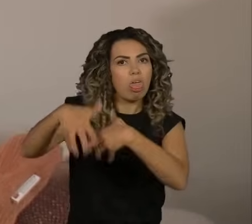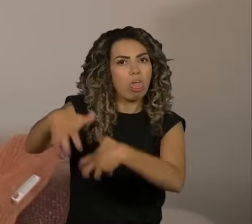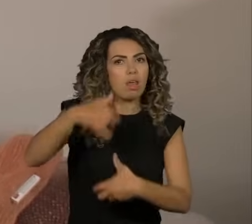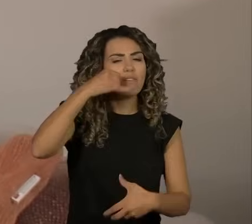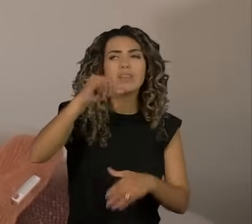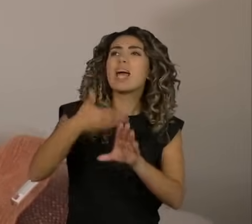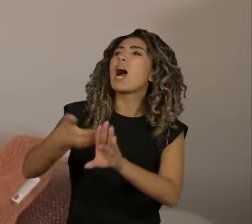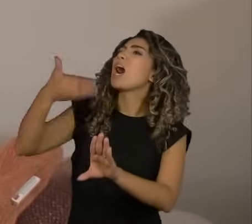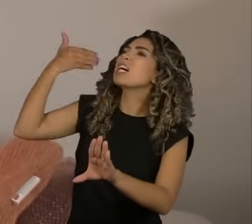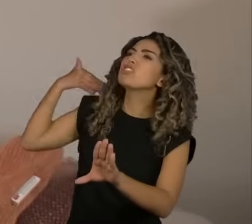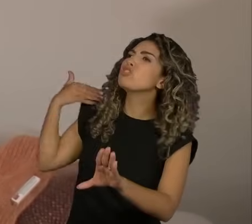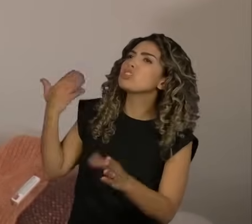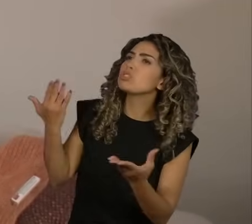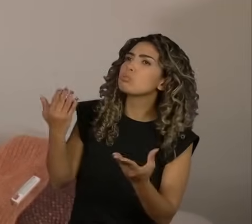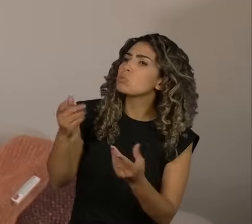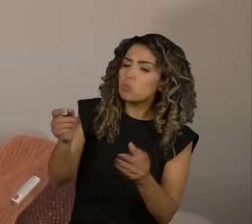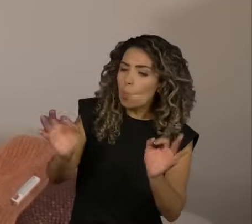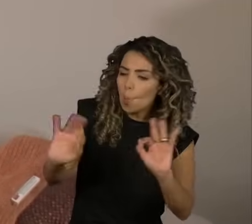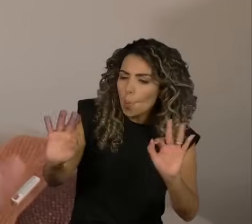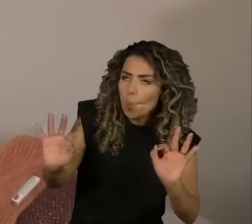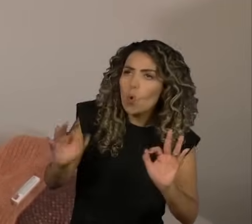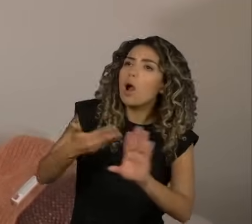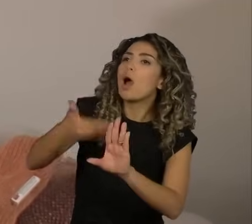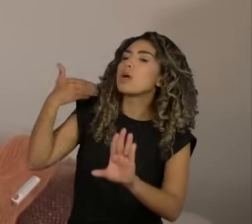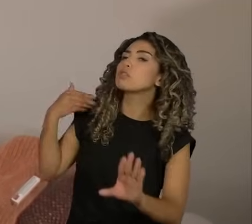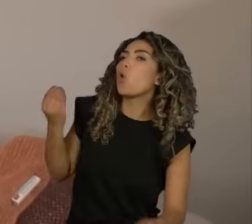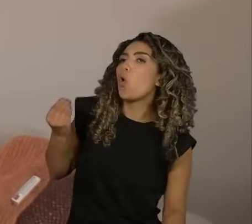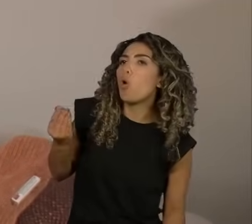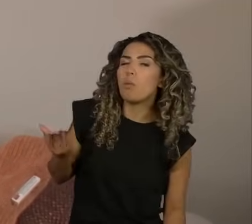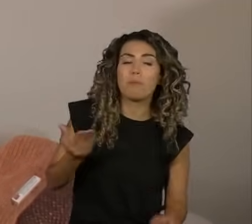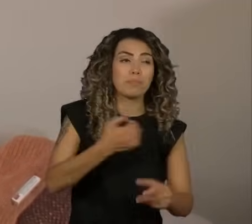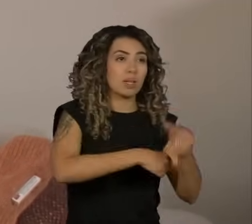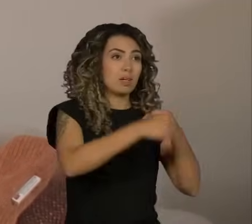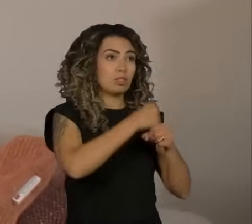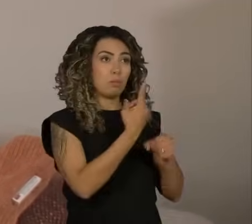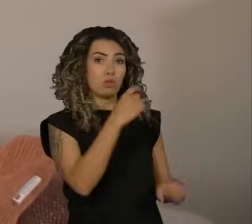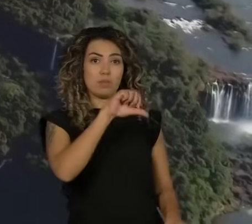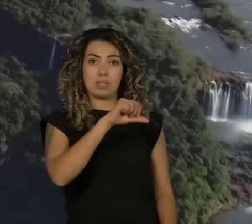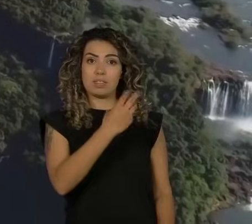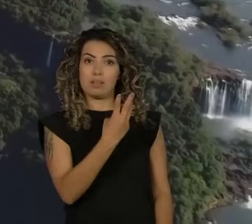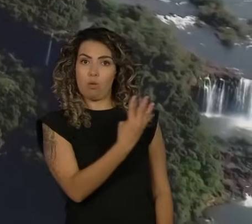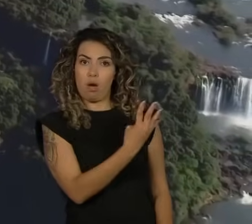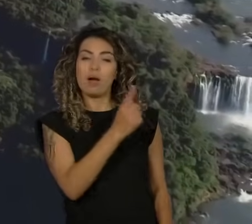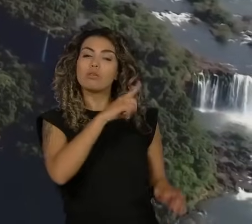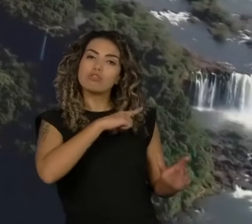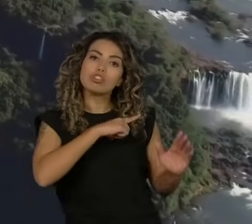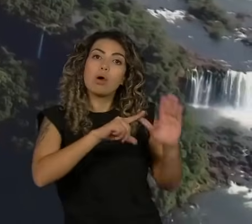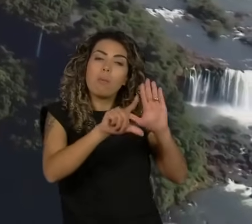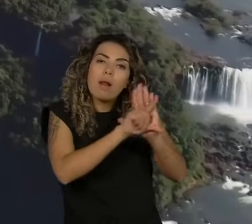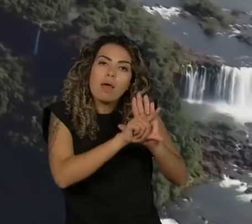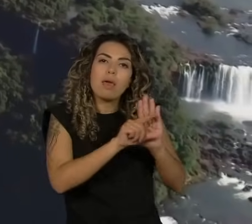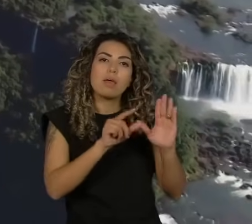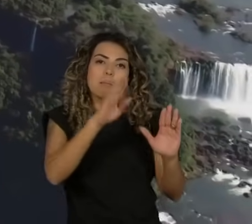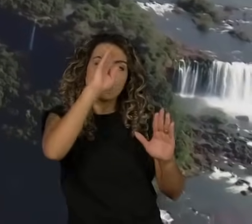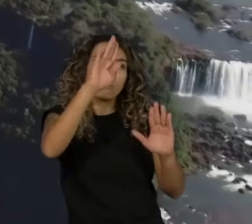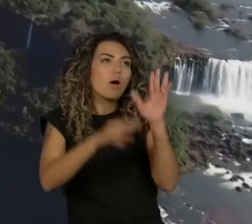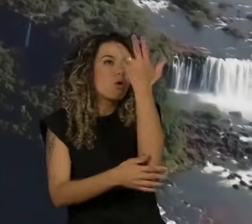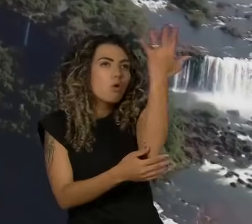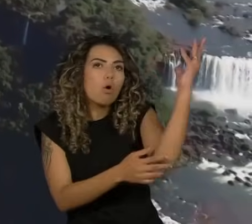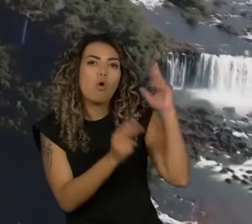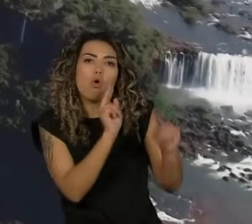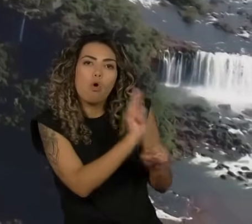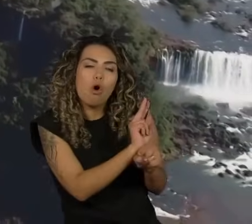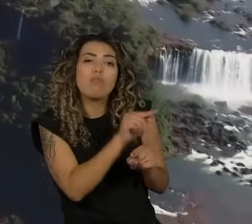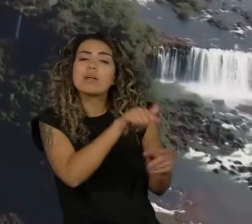Desde 1934 era uma lei, que era o chamado Código Florestal, que dizia que o governo poderia criar